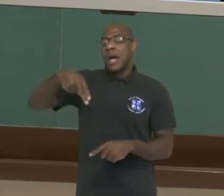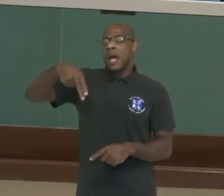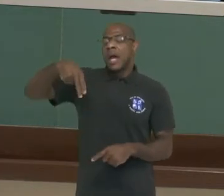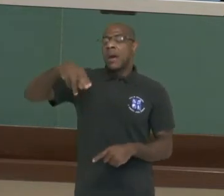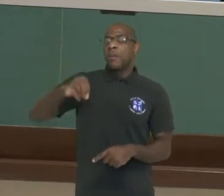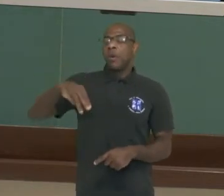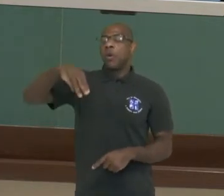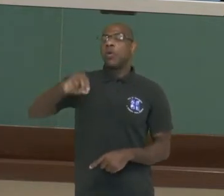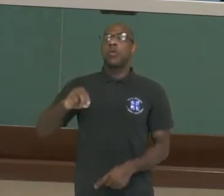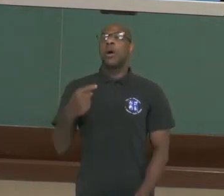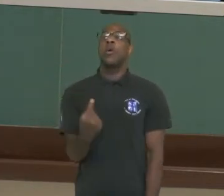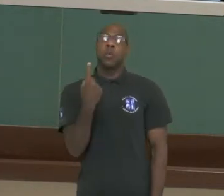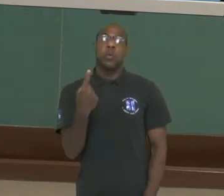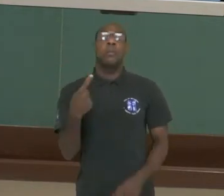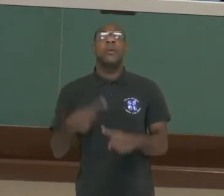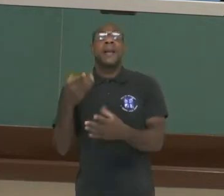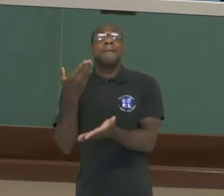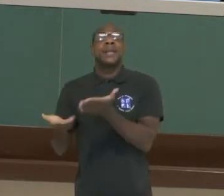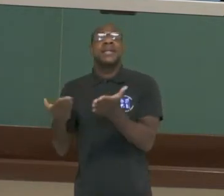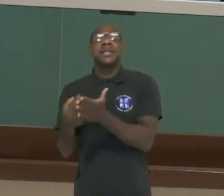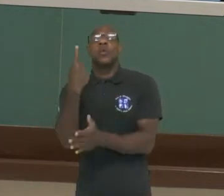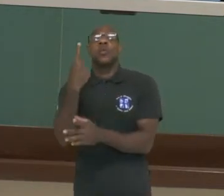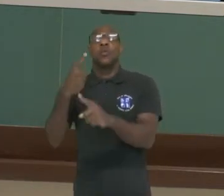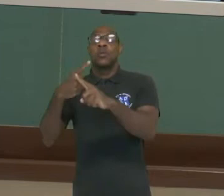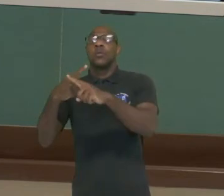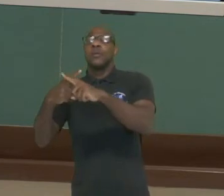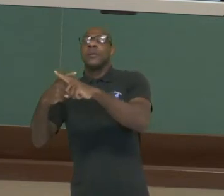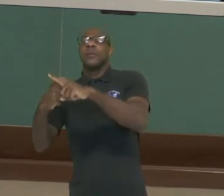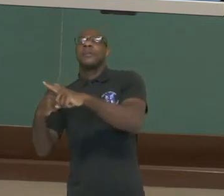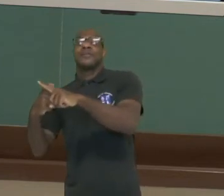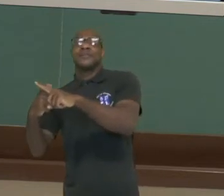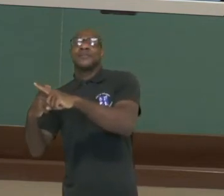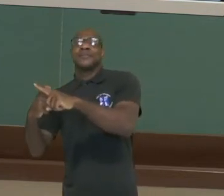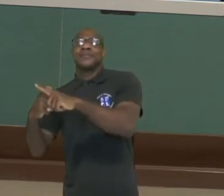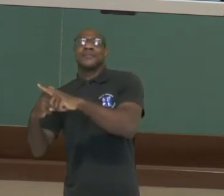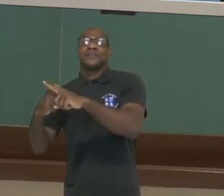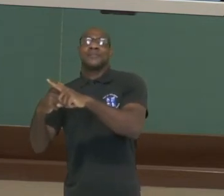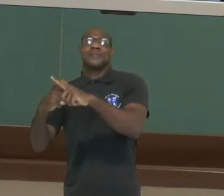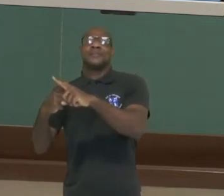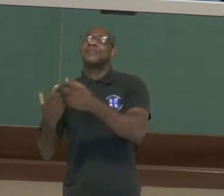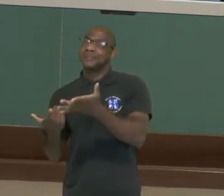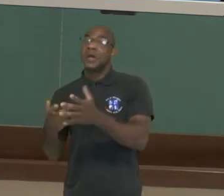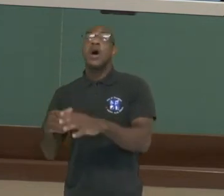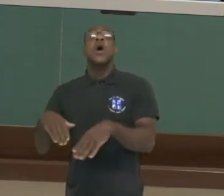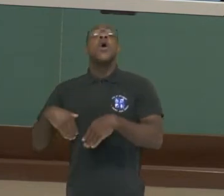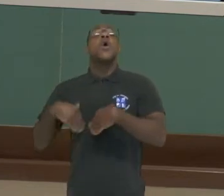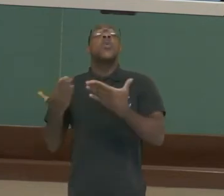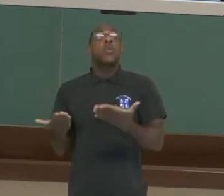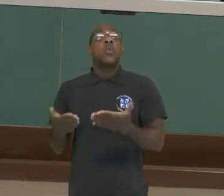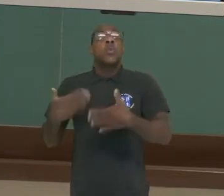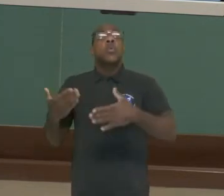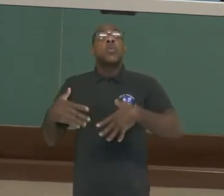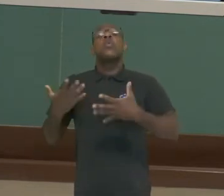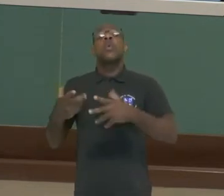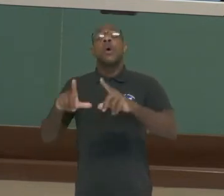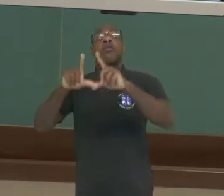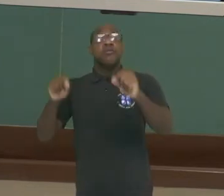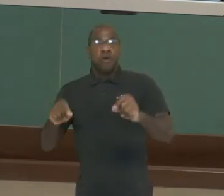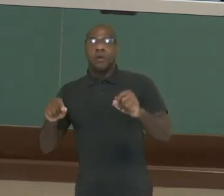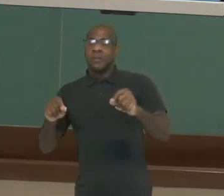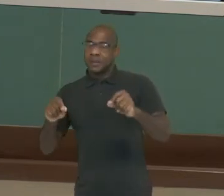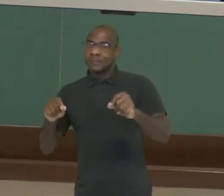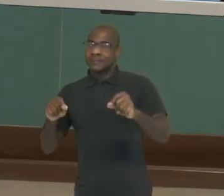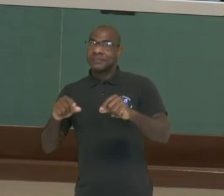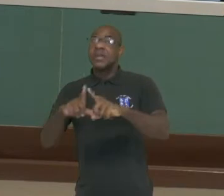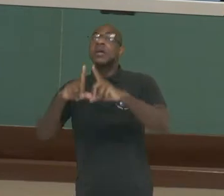ela perdeu um cromossomo. Qual é a fórmula cariótipa que representa esta síndrome?